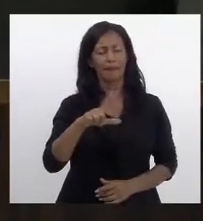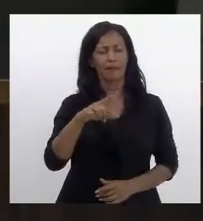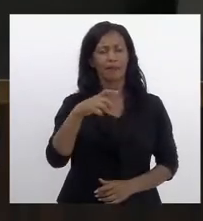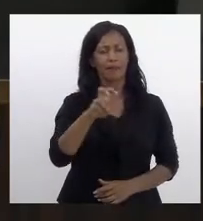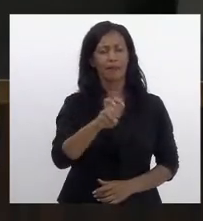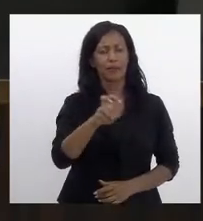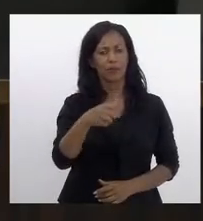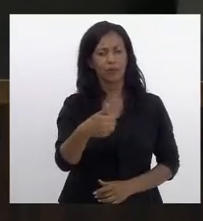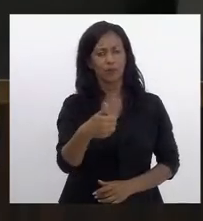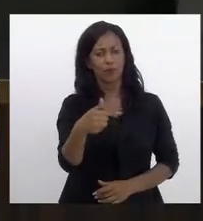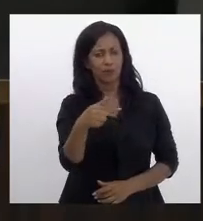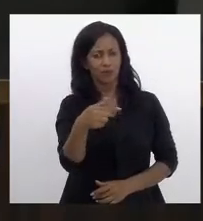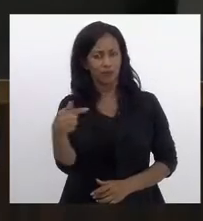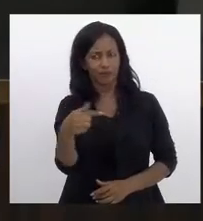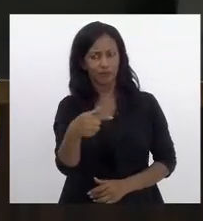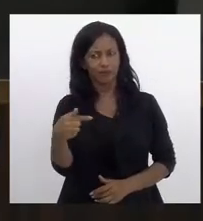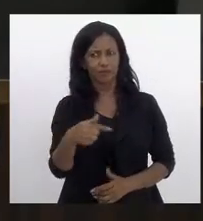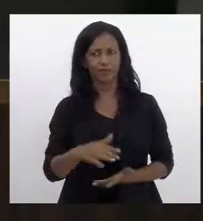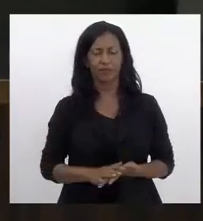5177,